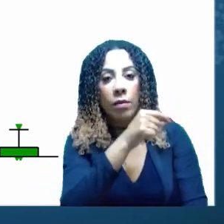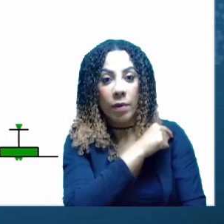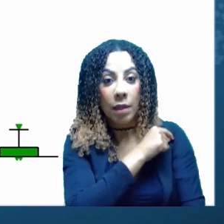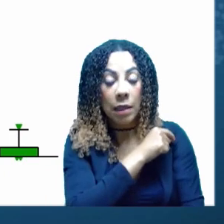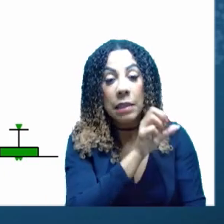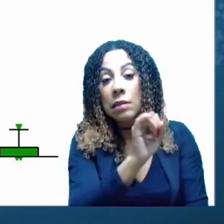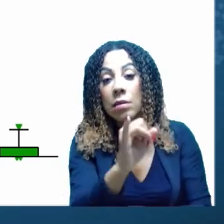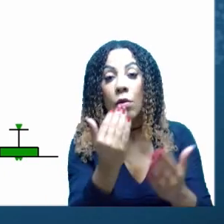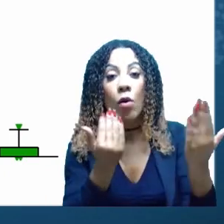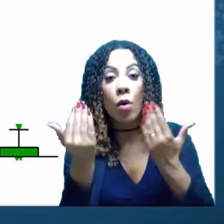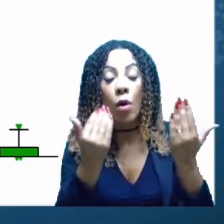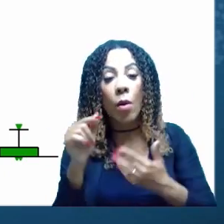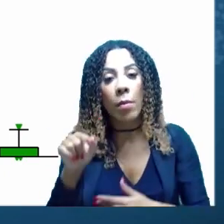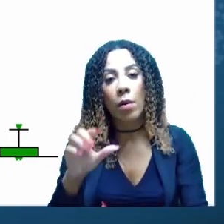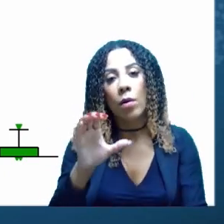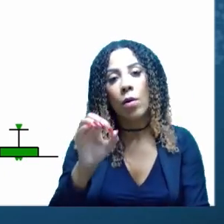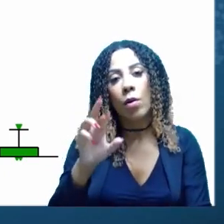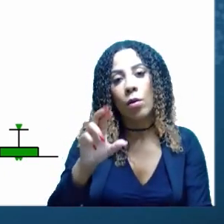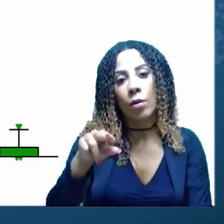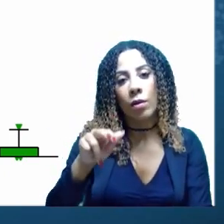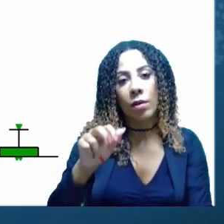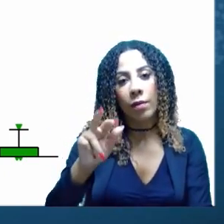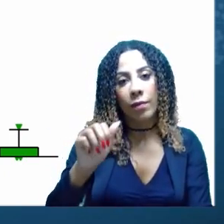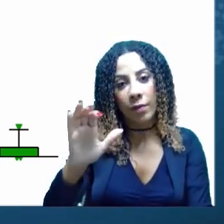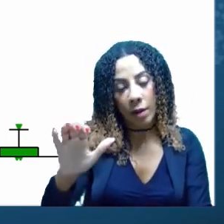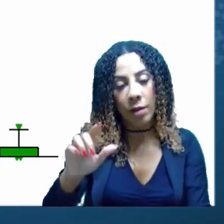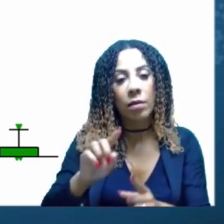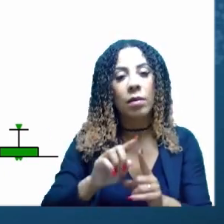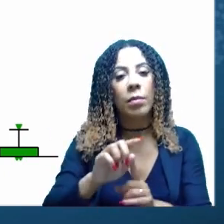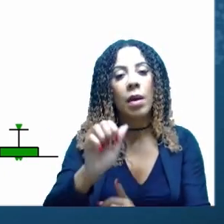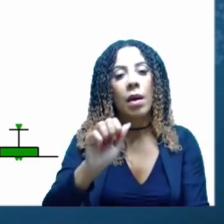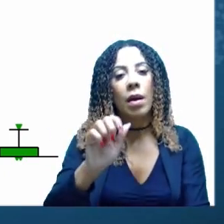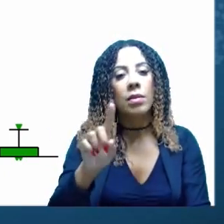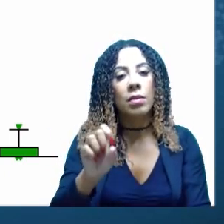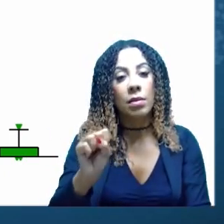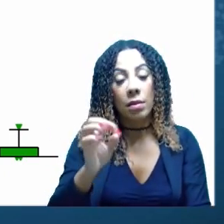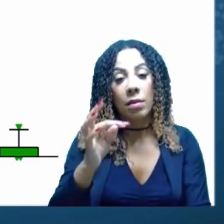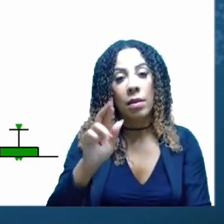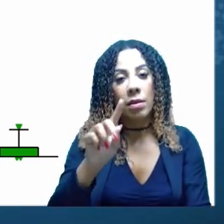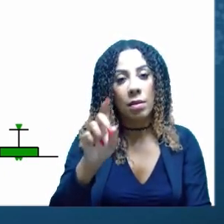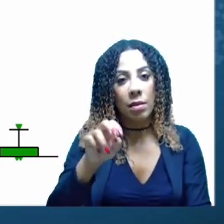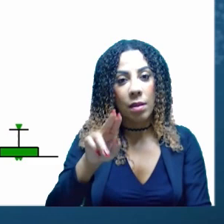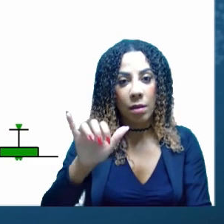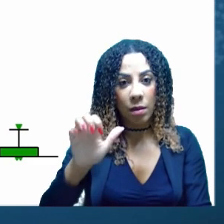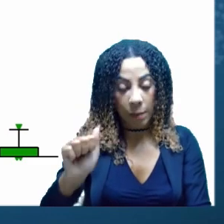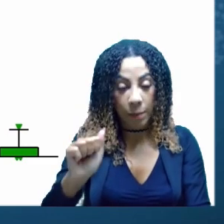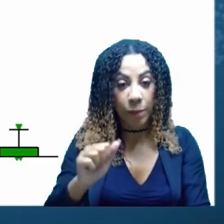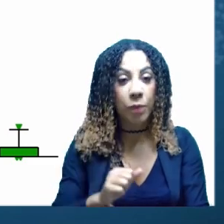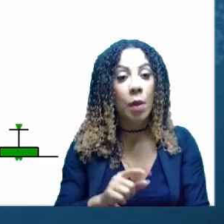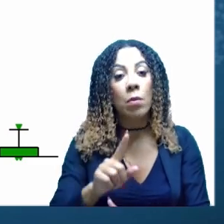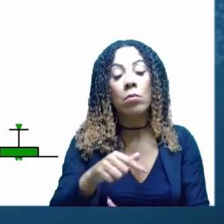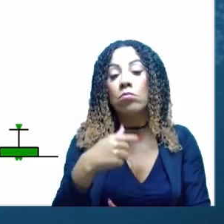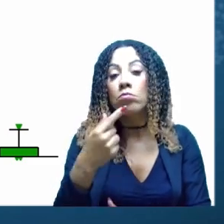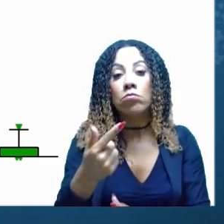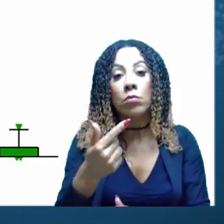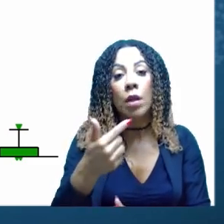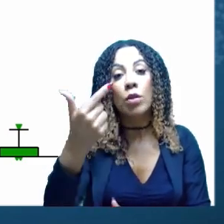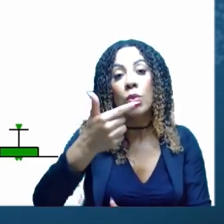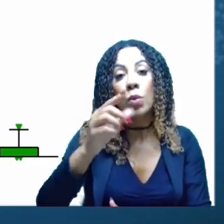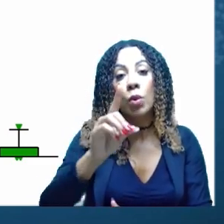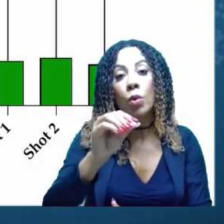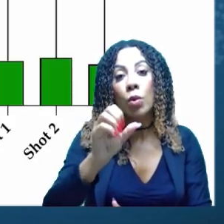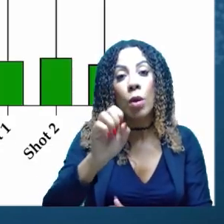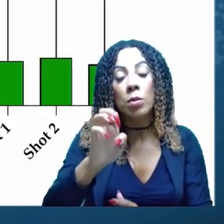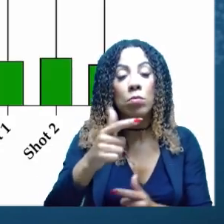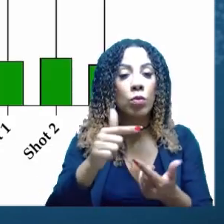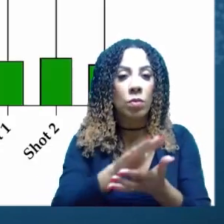e à Coronavac. E na terceira dose, não houve diferenças significativas entre as vacinas.